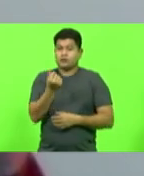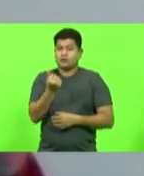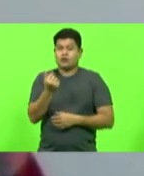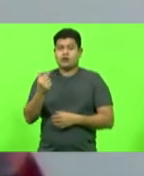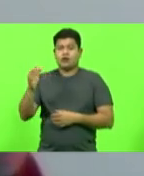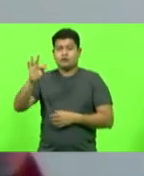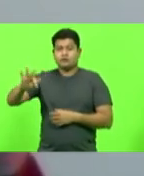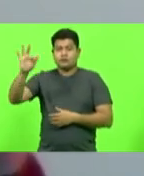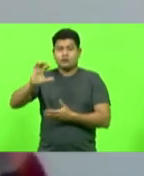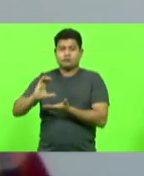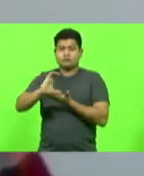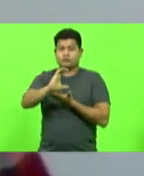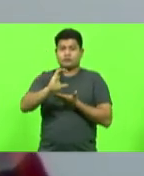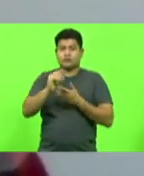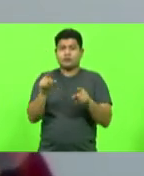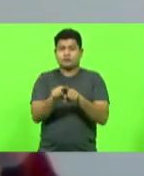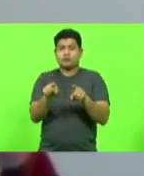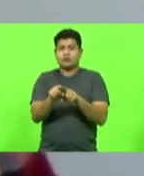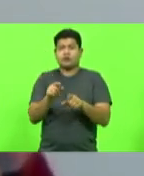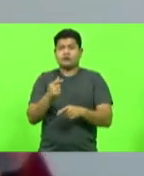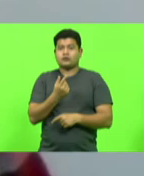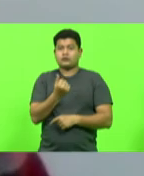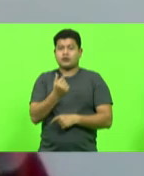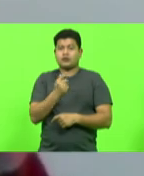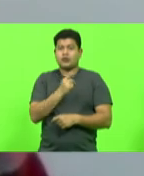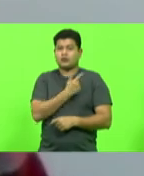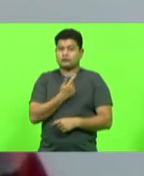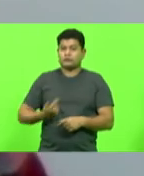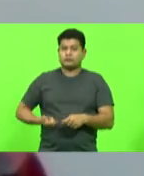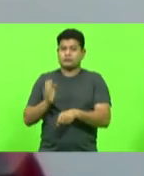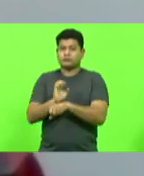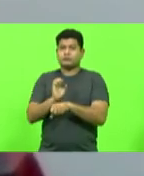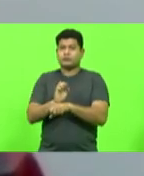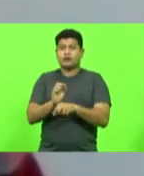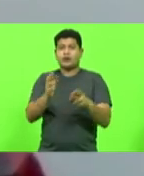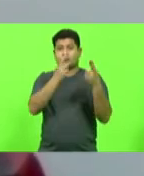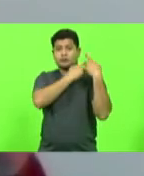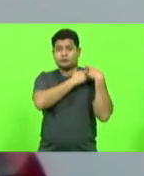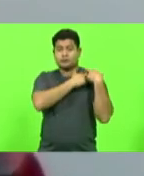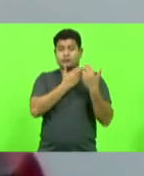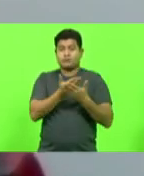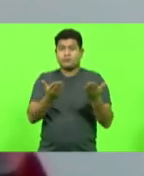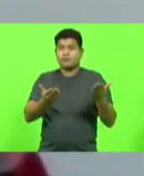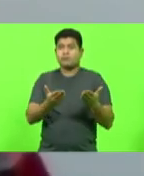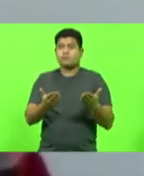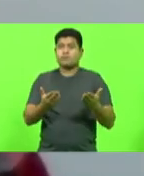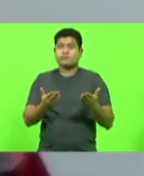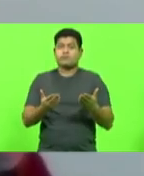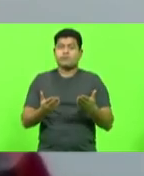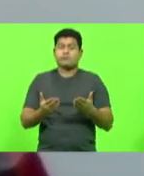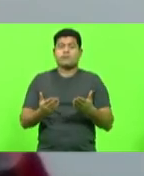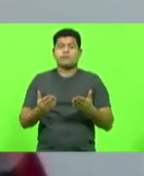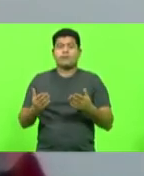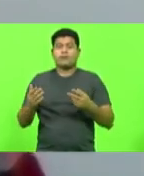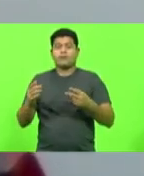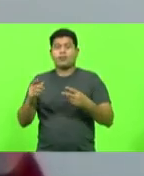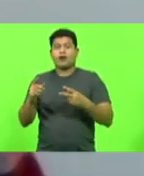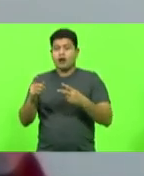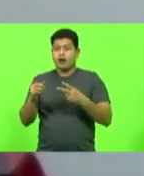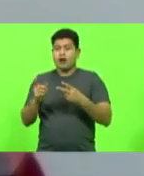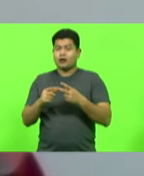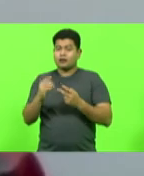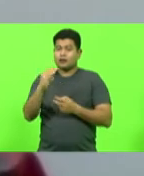planejamento de investimento, da responsabilidade do Estado perante os serviços regionalizados de média e alta complexidade,